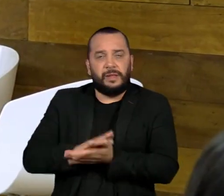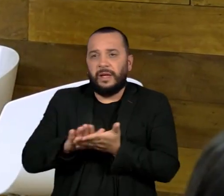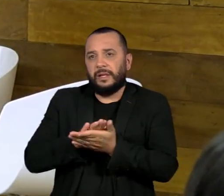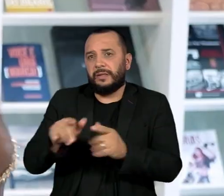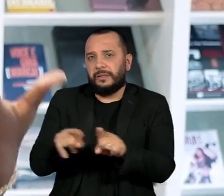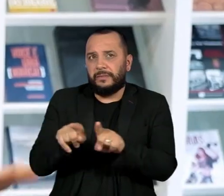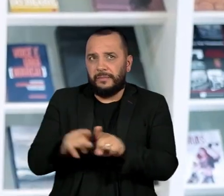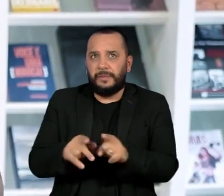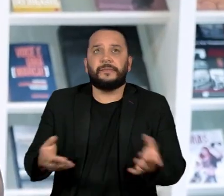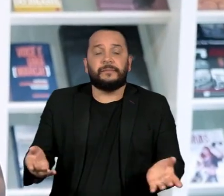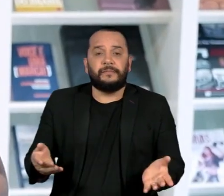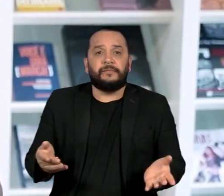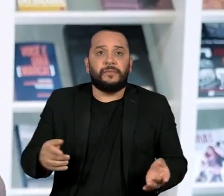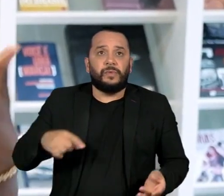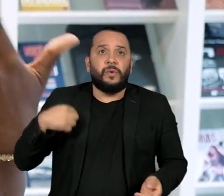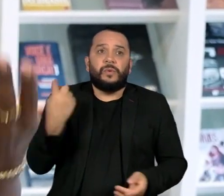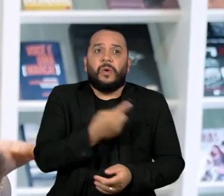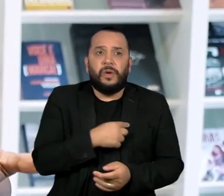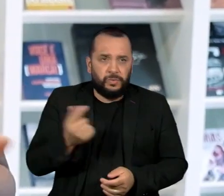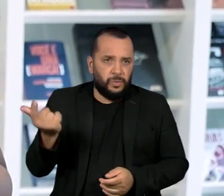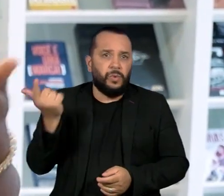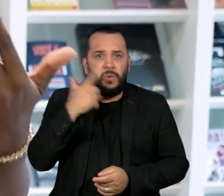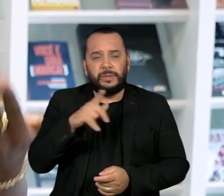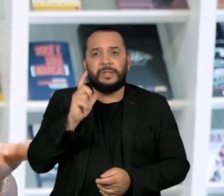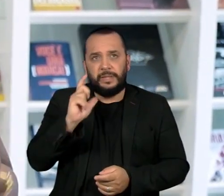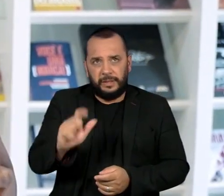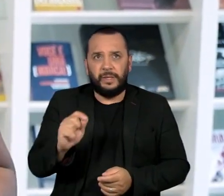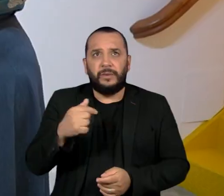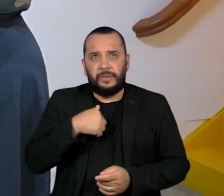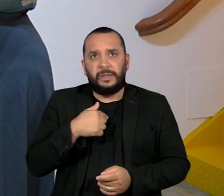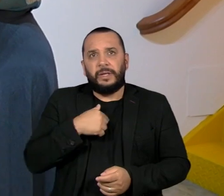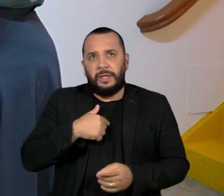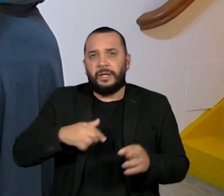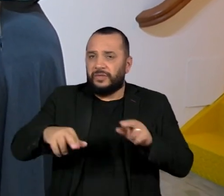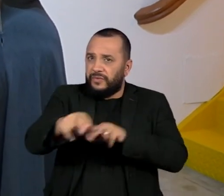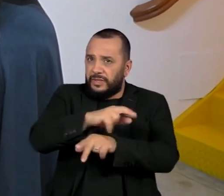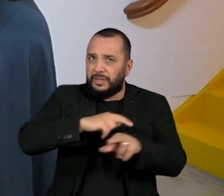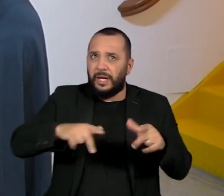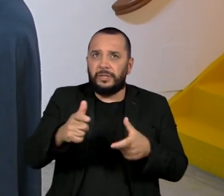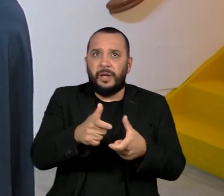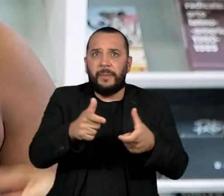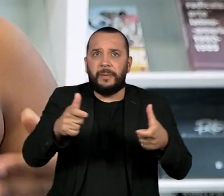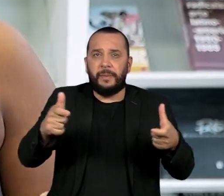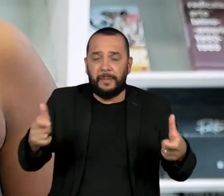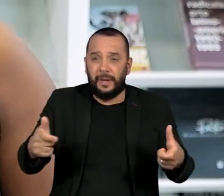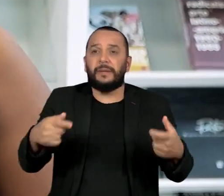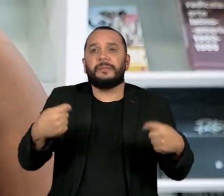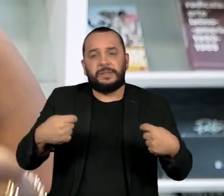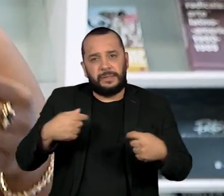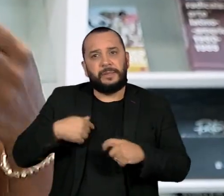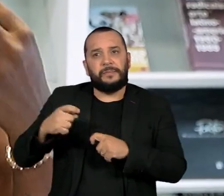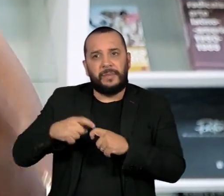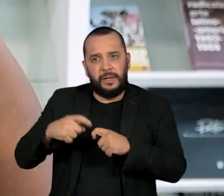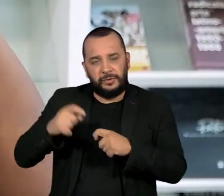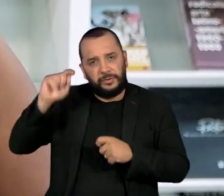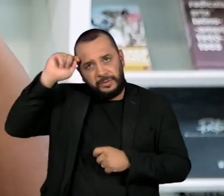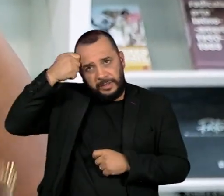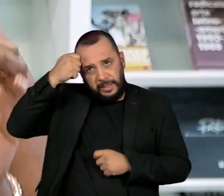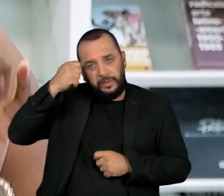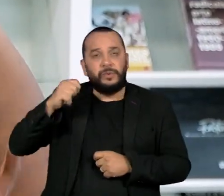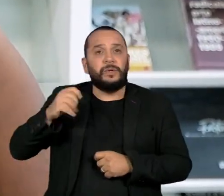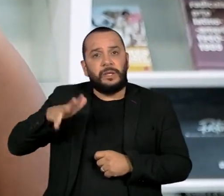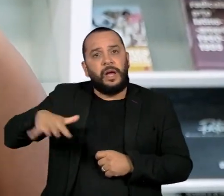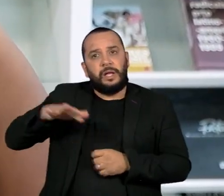Bom, a gente só vai ter um crescimento real da diversidade quando nós aumentarmos o número de médicos negros em cargos de